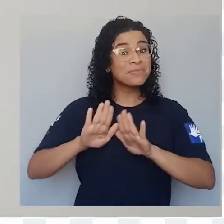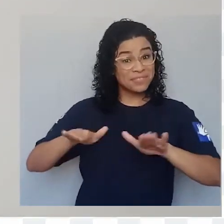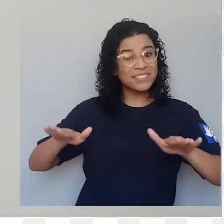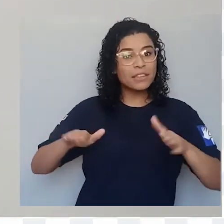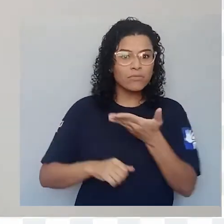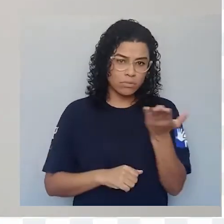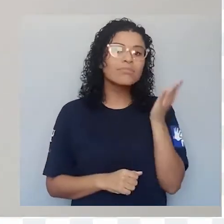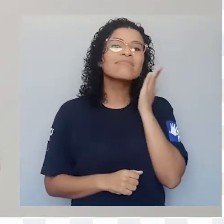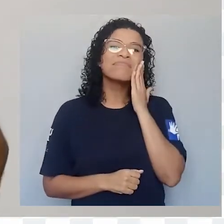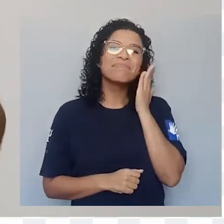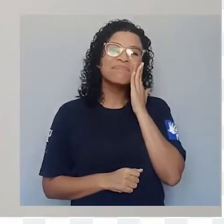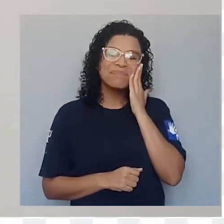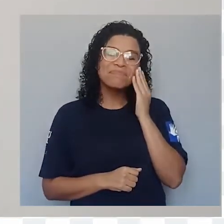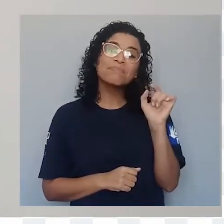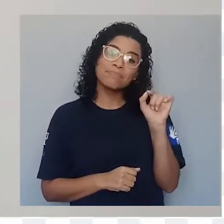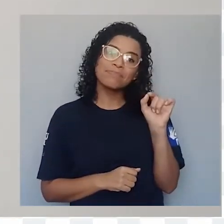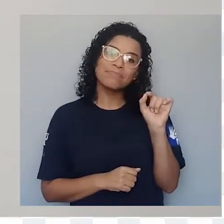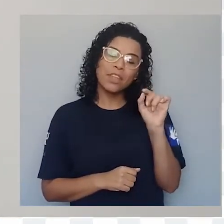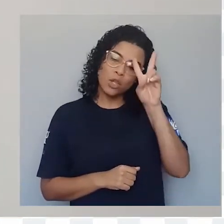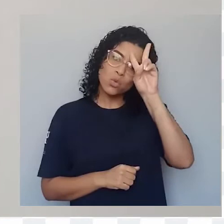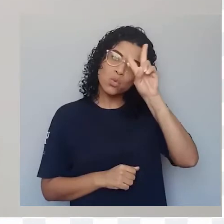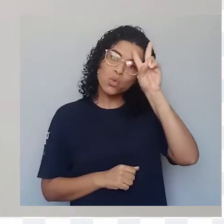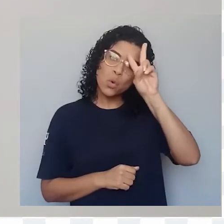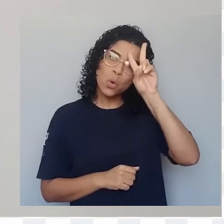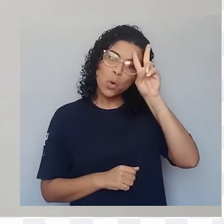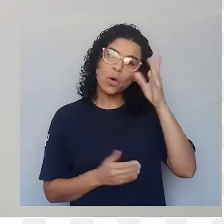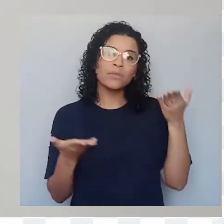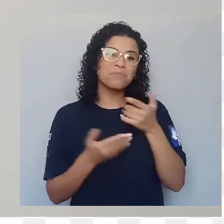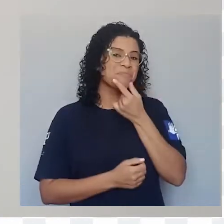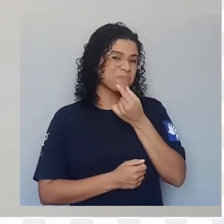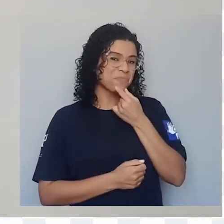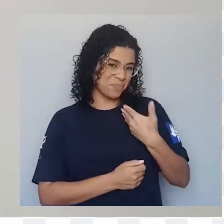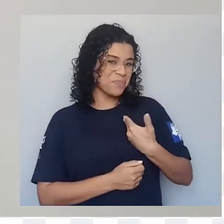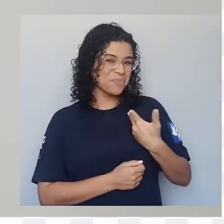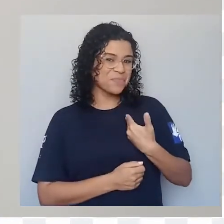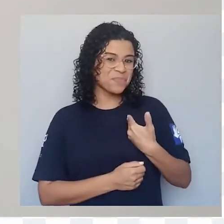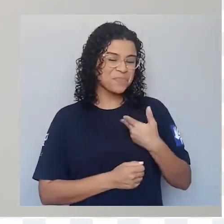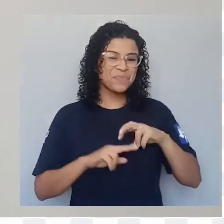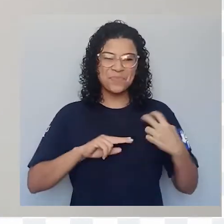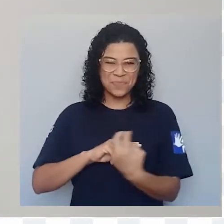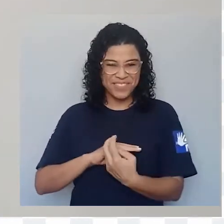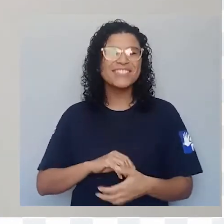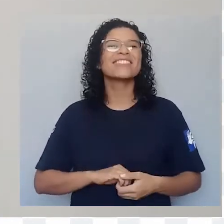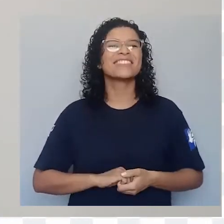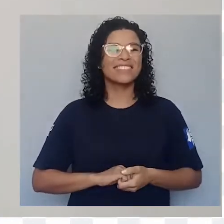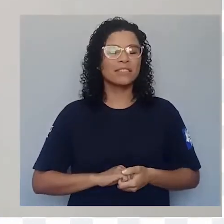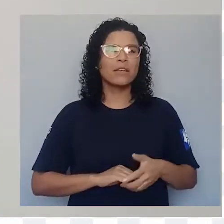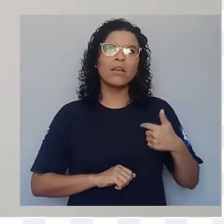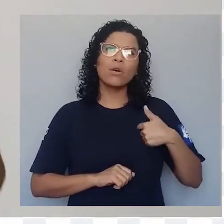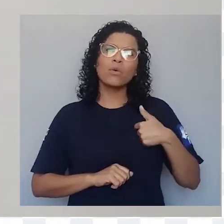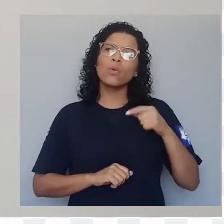Bom, criançada, vocês sabem que a história do nosso amigo de cabeça